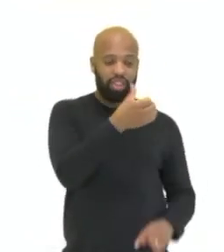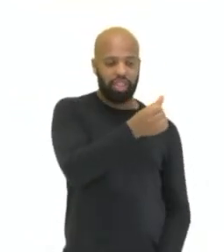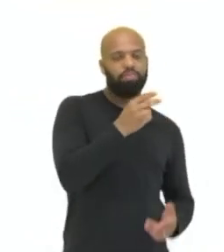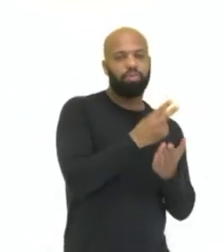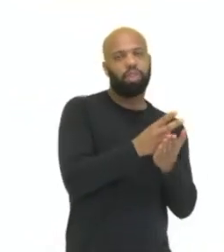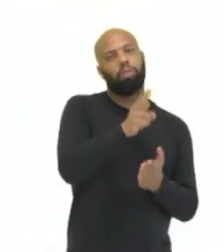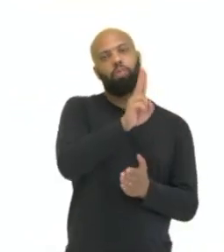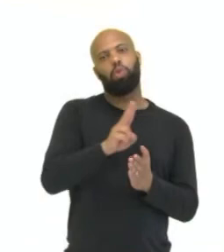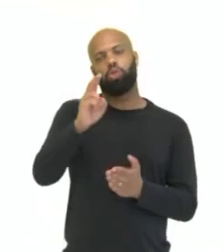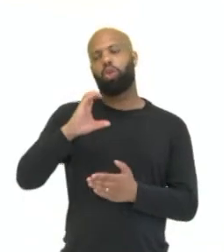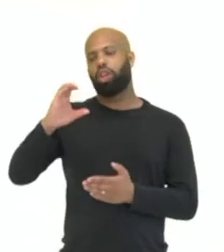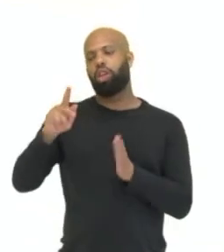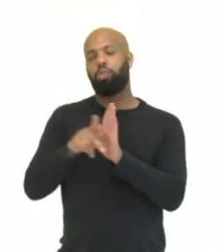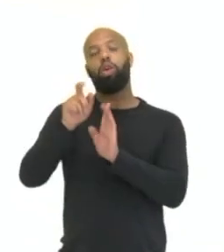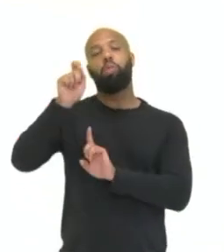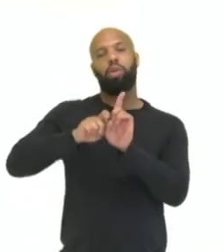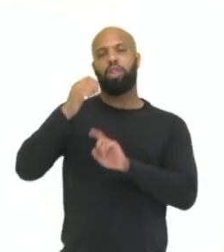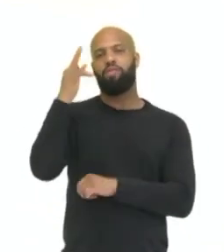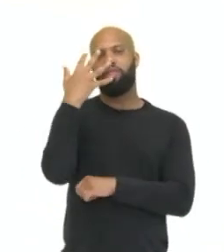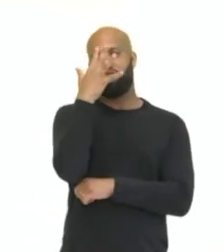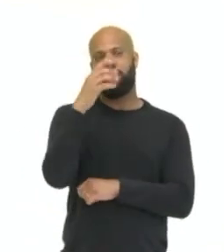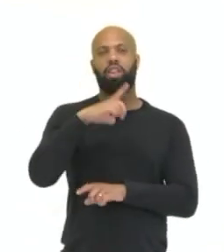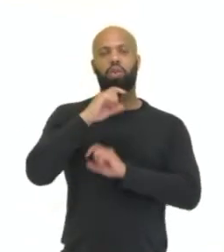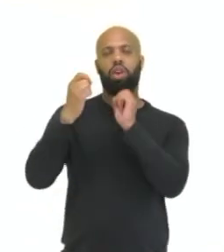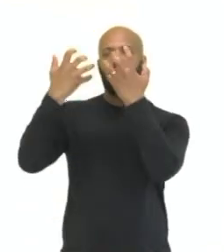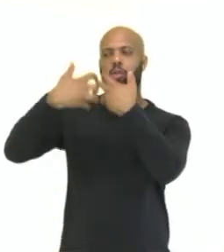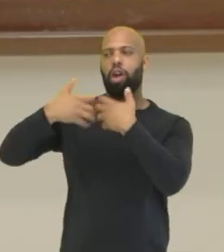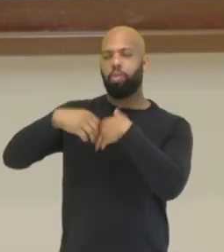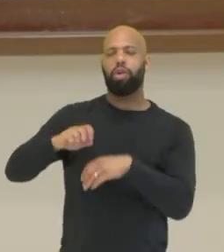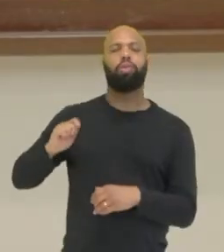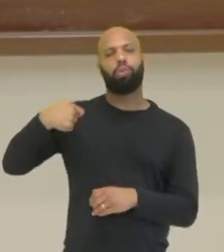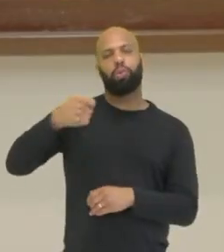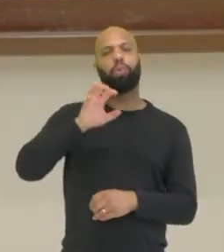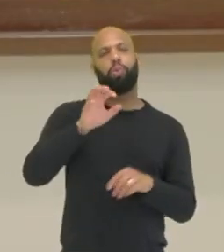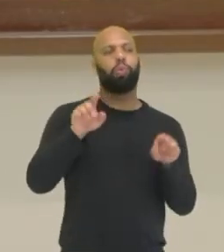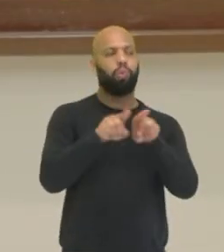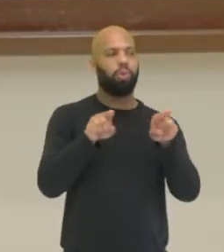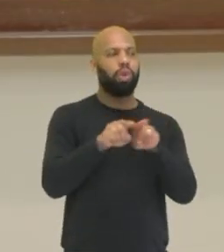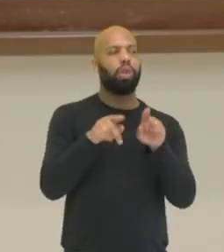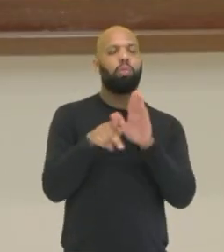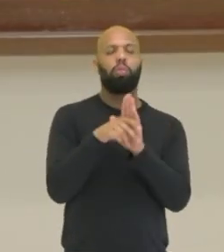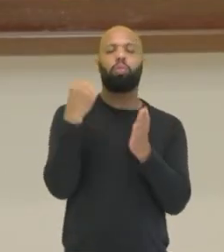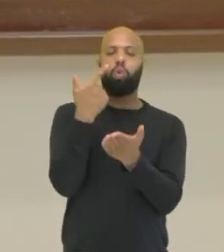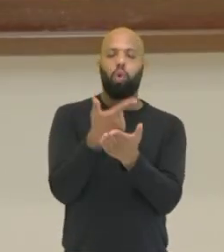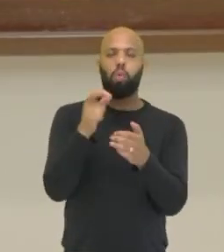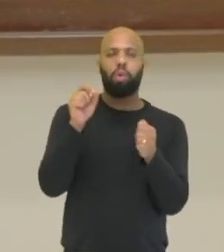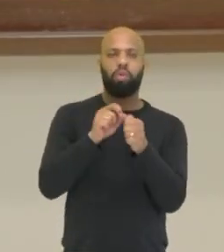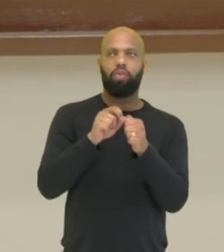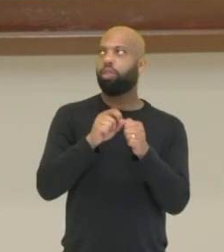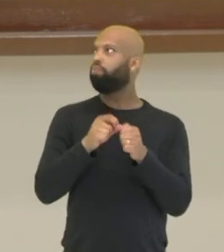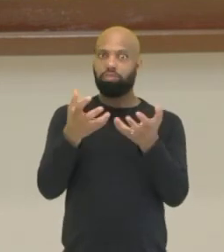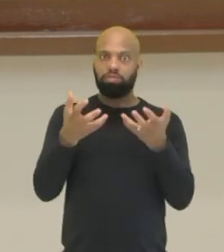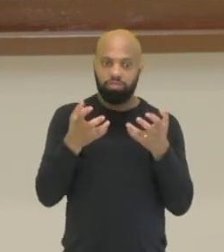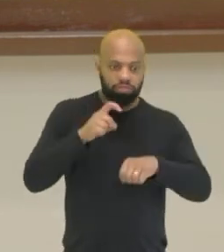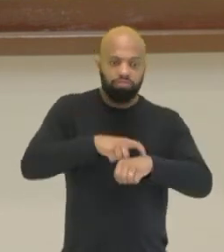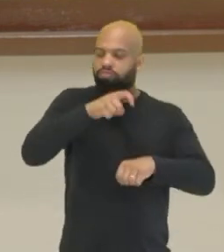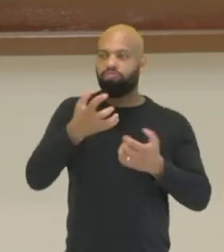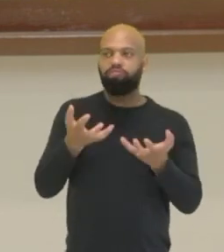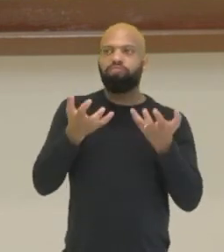em fevereiro, né? Então aqui a gente tem uma reflexão sobre essa questão das compras feitas por impulso, ou seja,